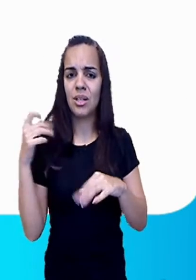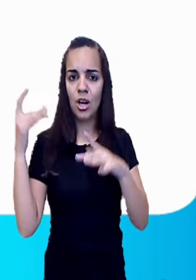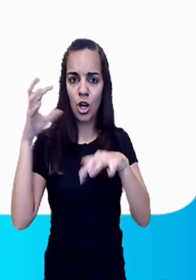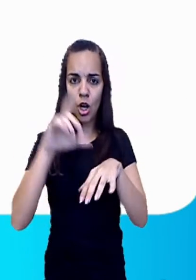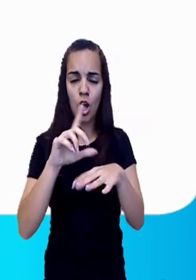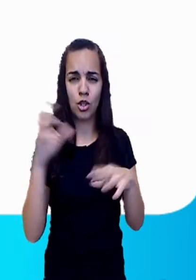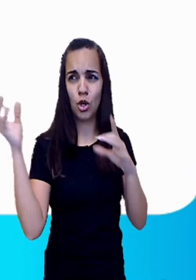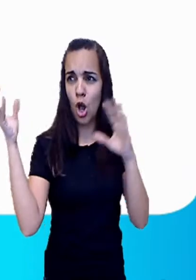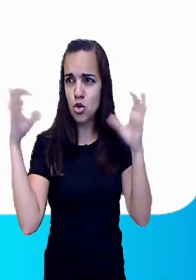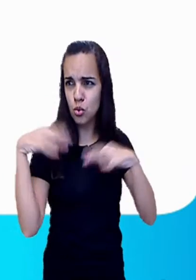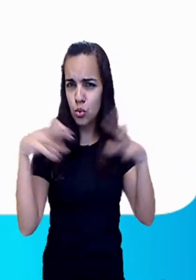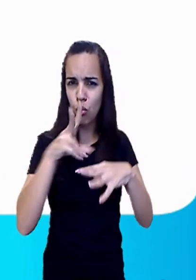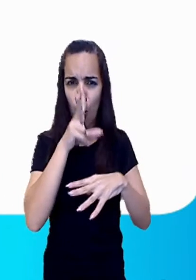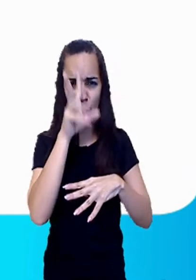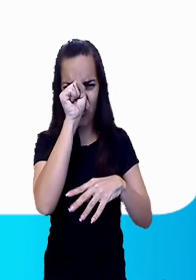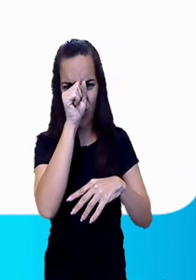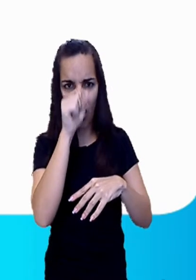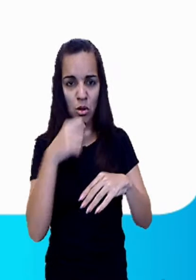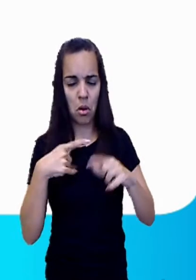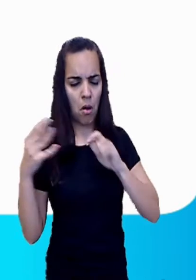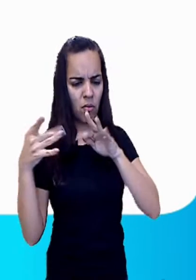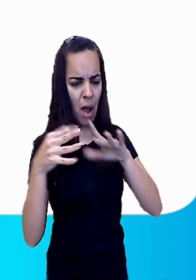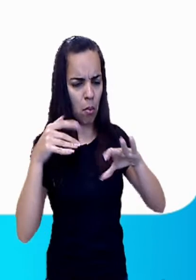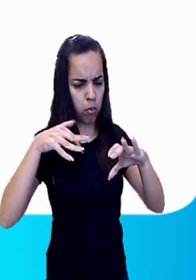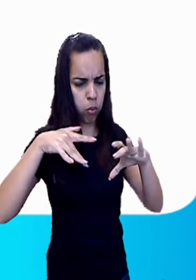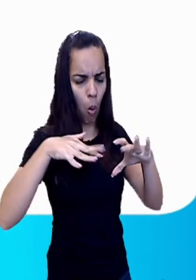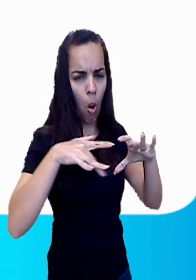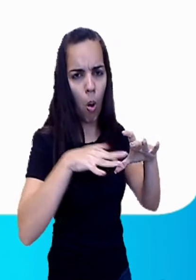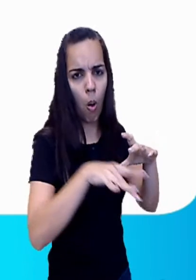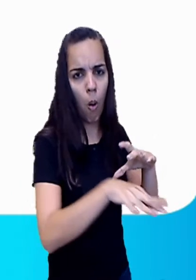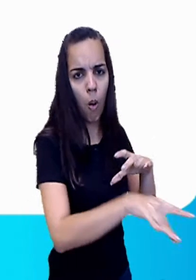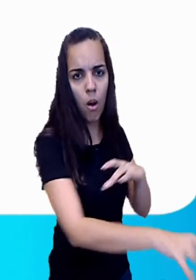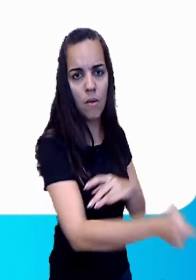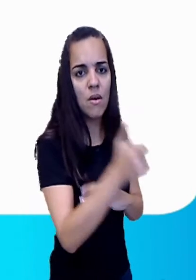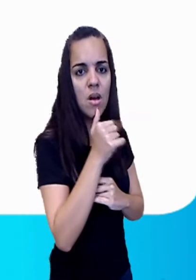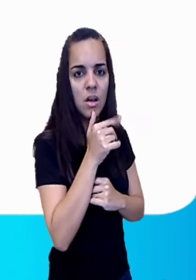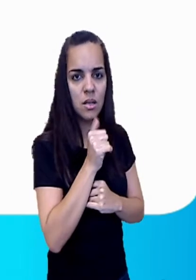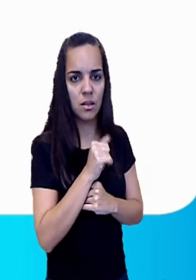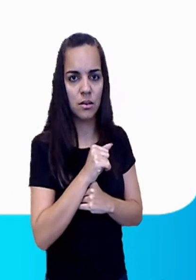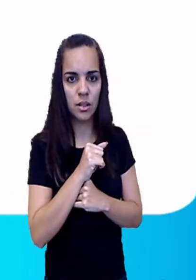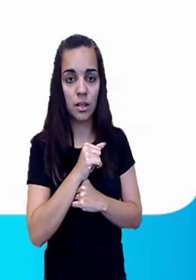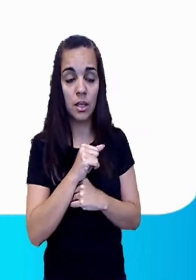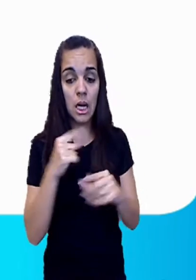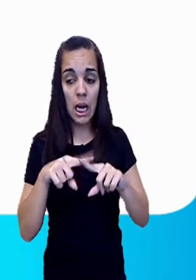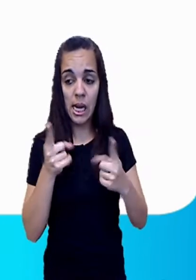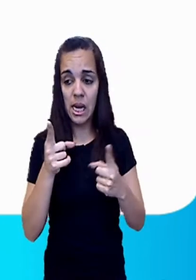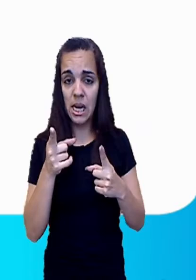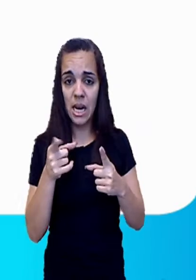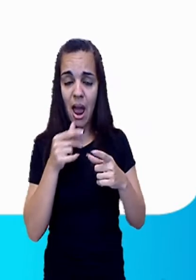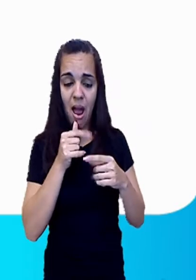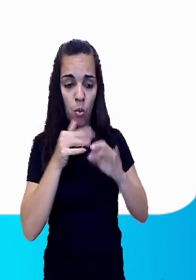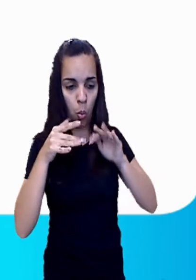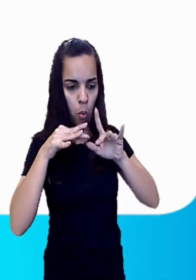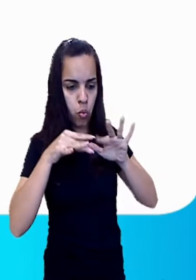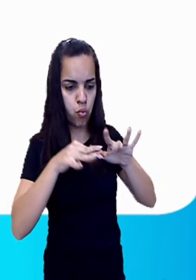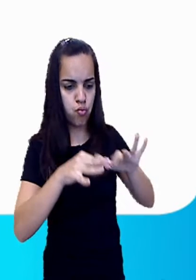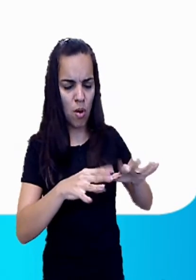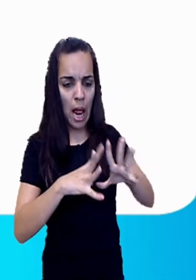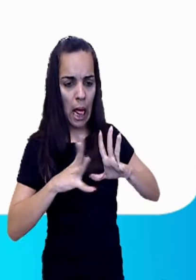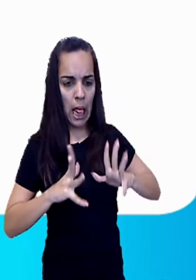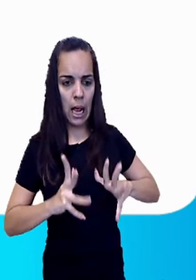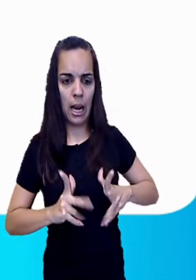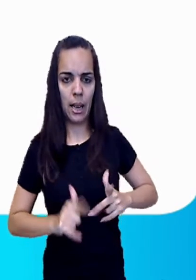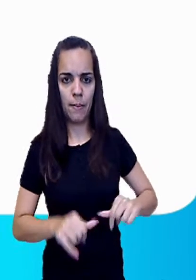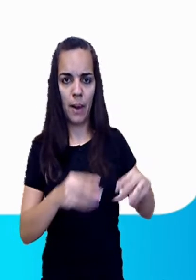ela faz valas muito fundas, a terra lava aquela terra. Então o processo erosivo